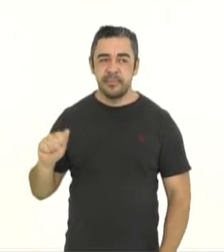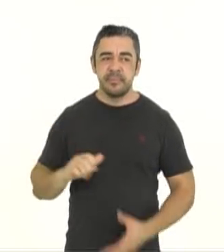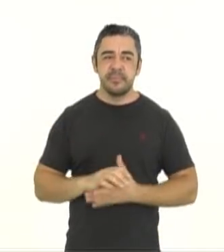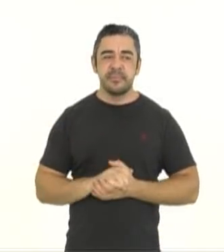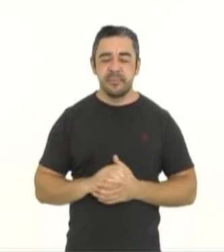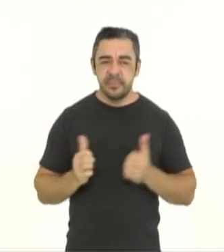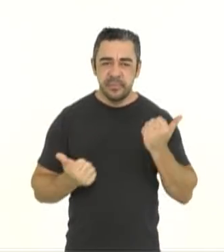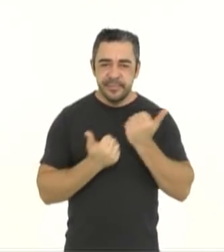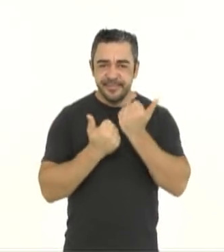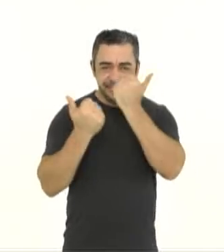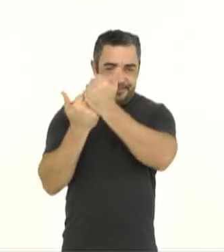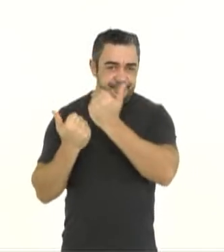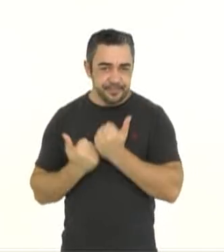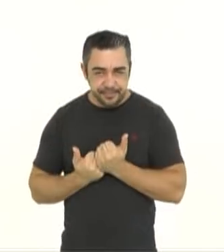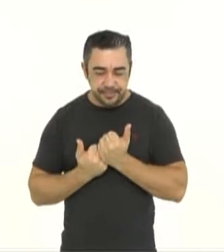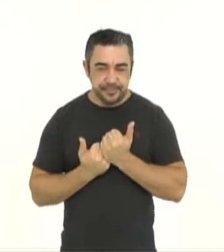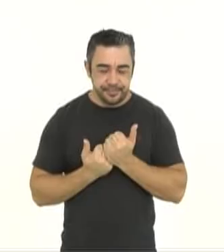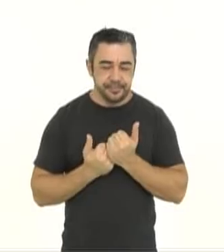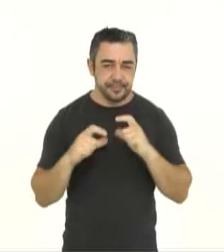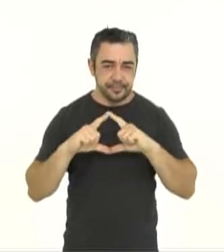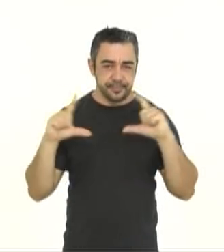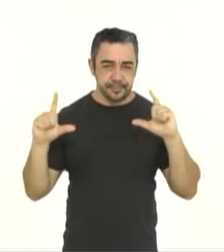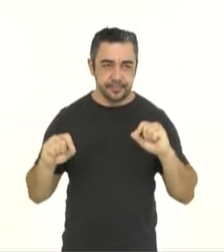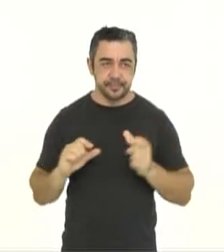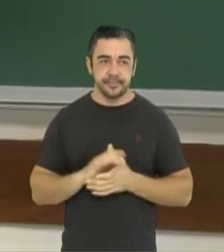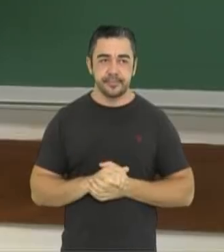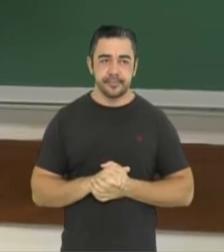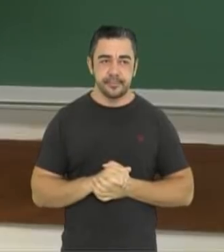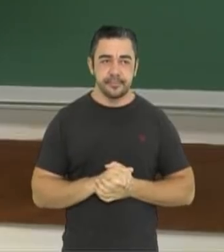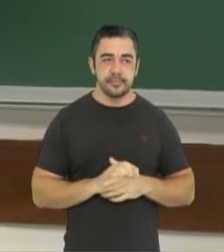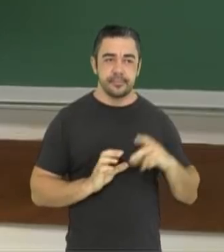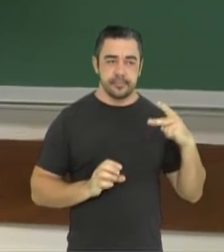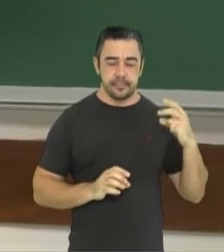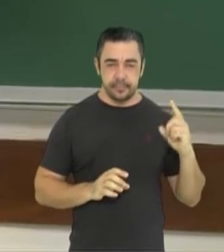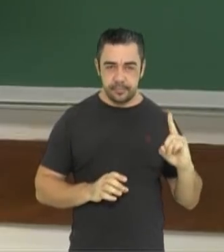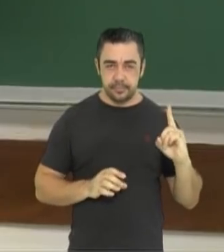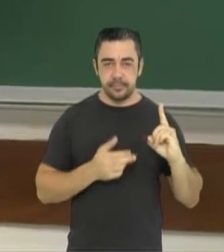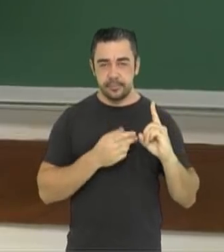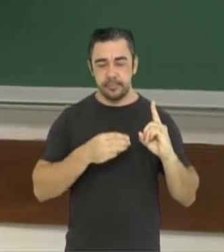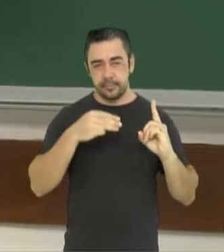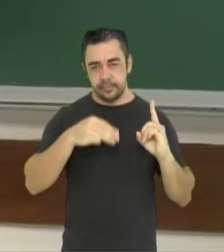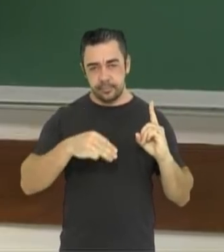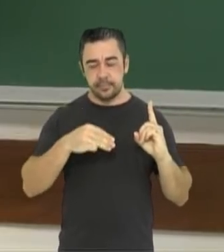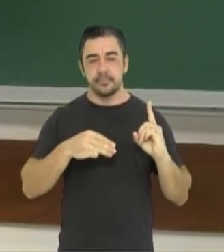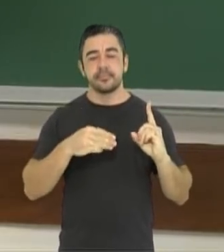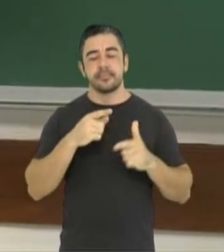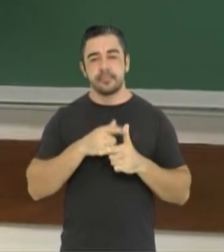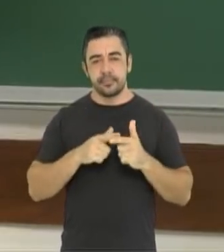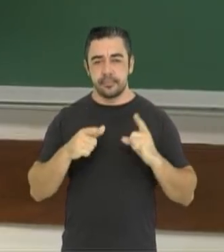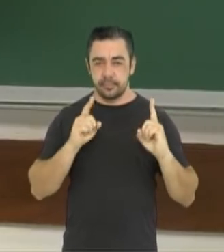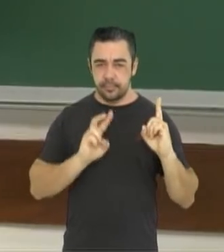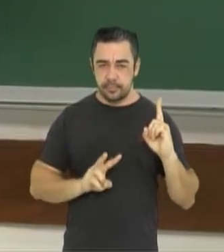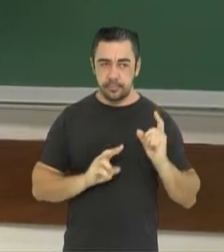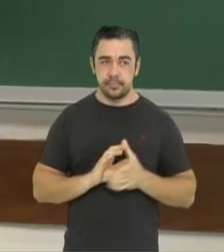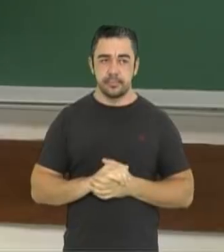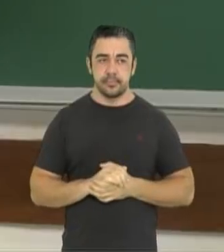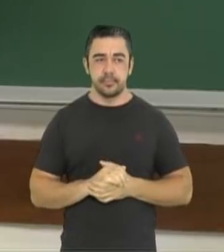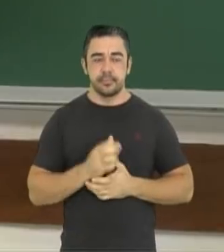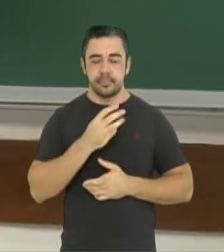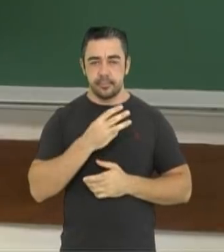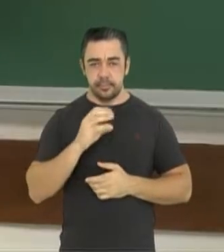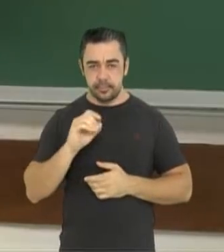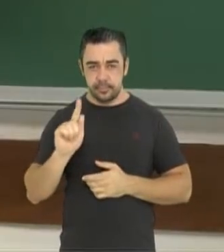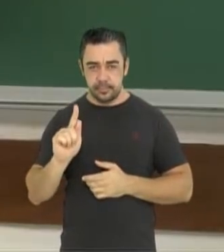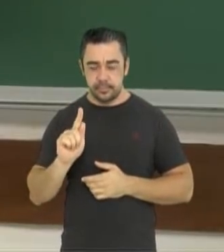Substituindo então os valores lá na nossa fórmula da densidade, que D é igual a M dividido por V, então a massa 330